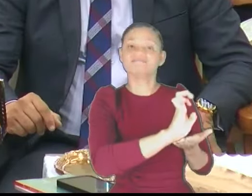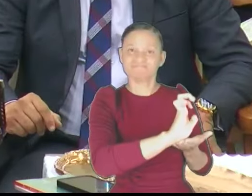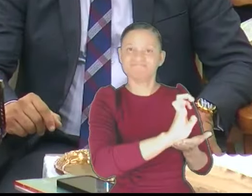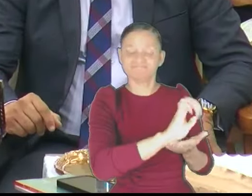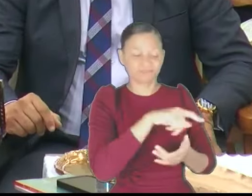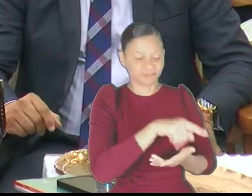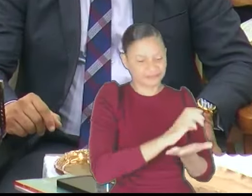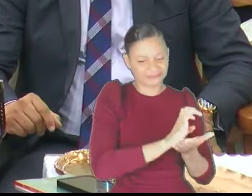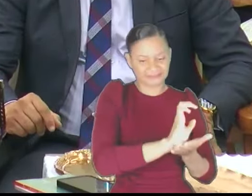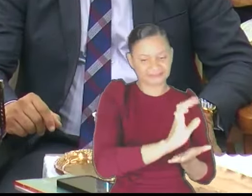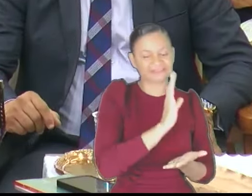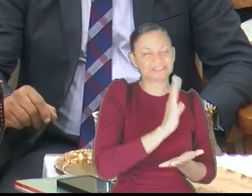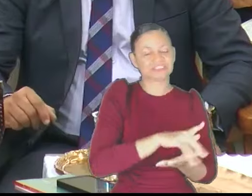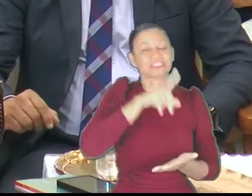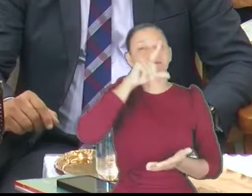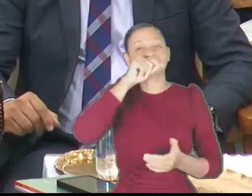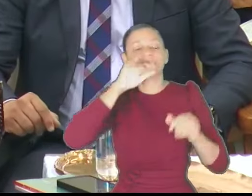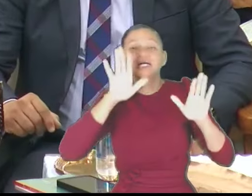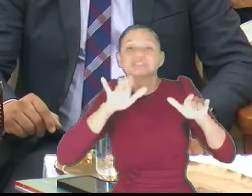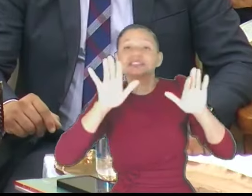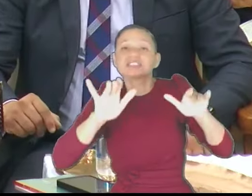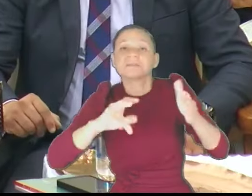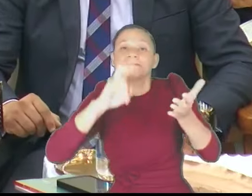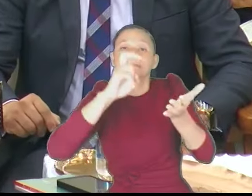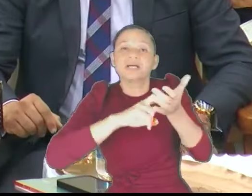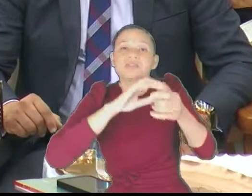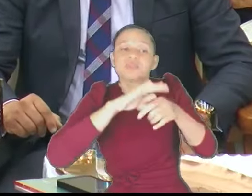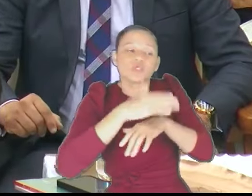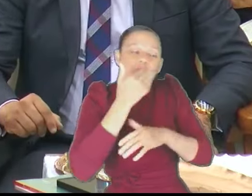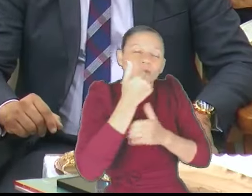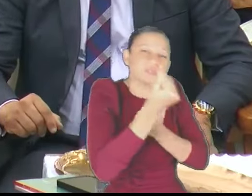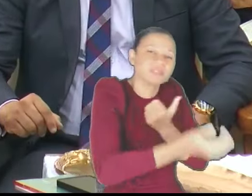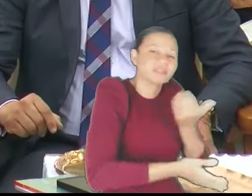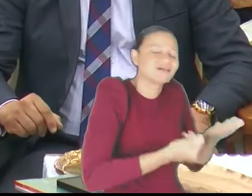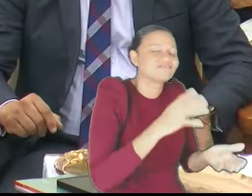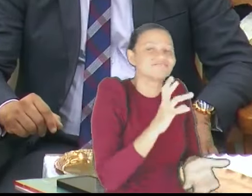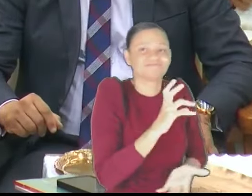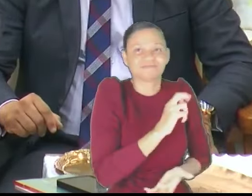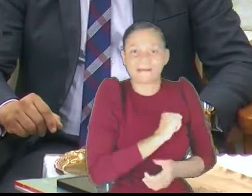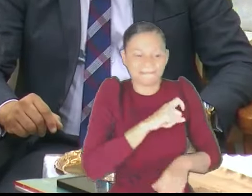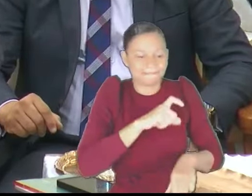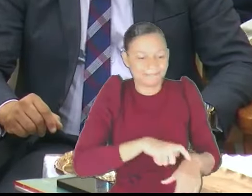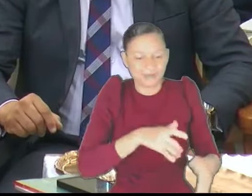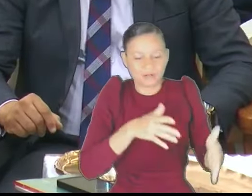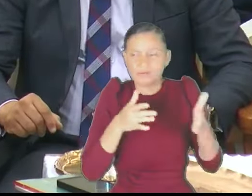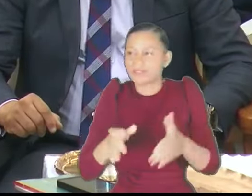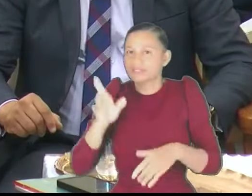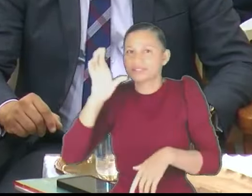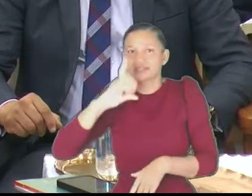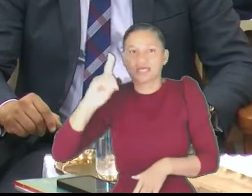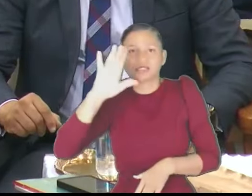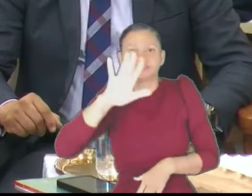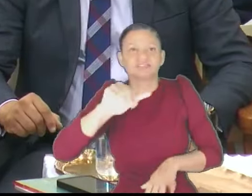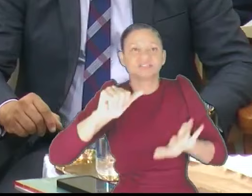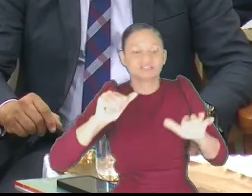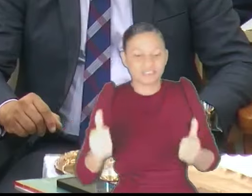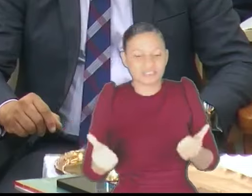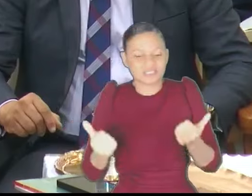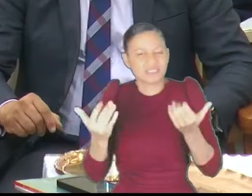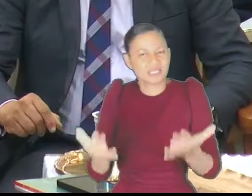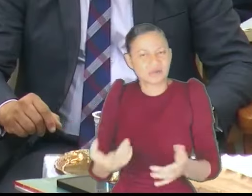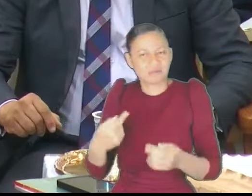Elias já tinha corvo de manhã e à noite, irmão. Eu amo isso, porque é o momento que Deus nos chama a dar, não é porque